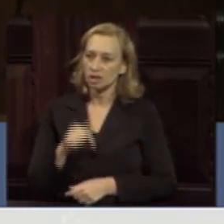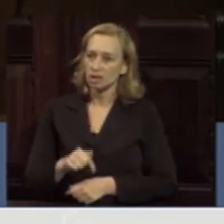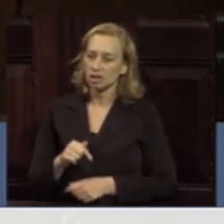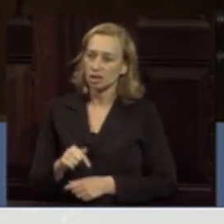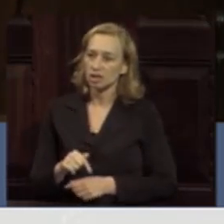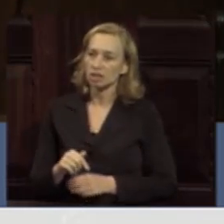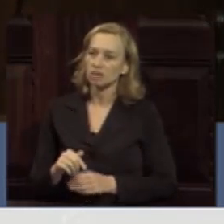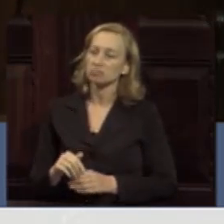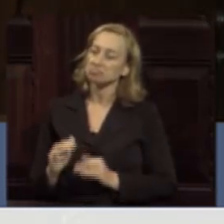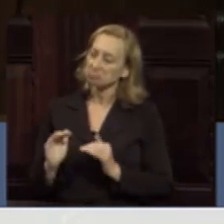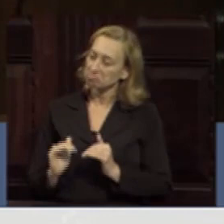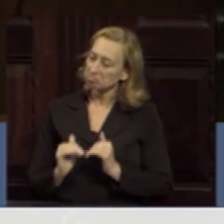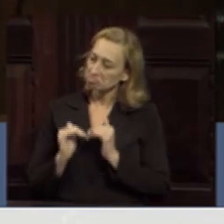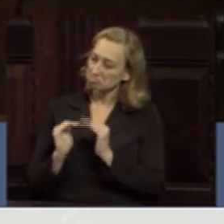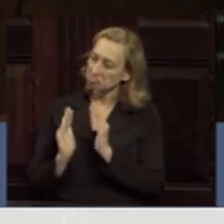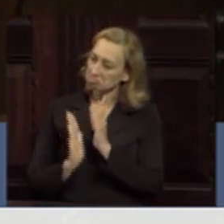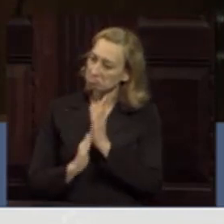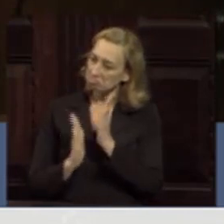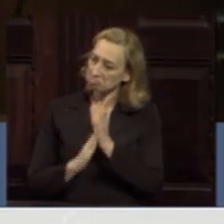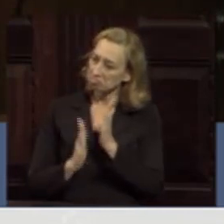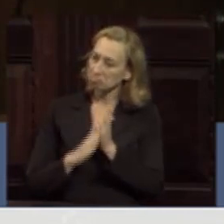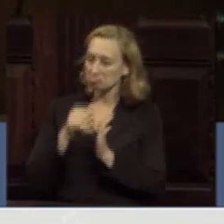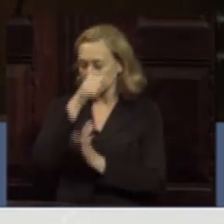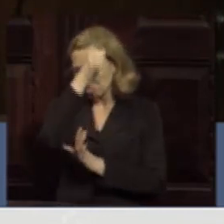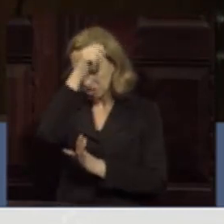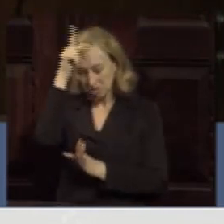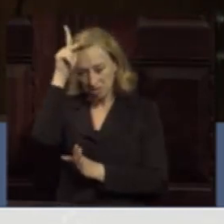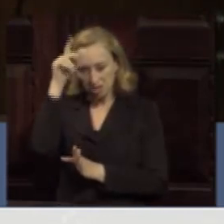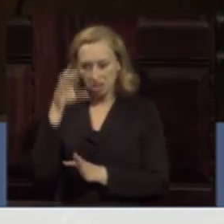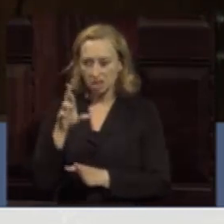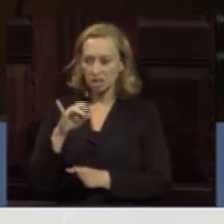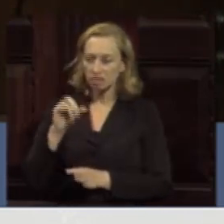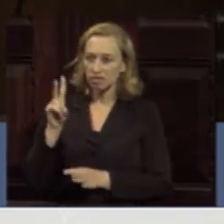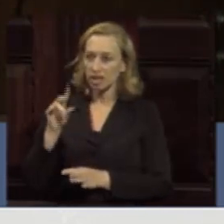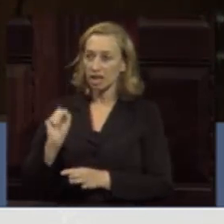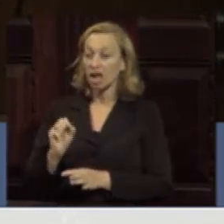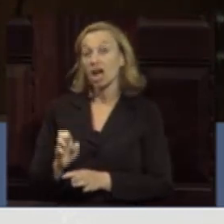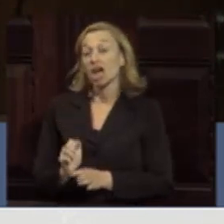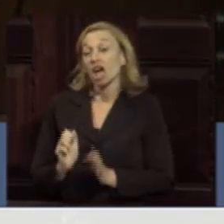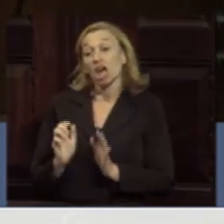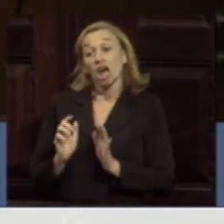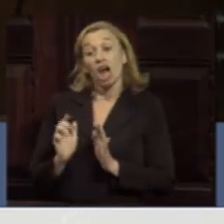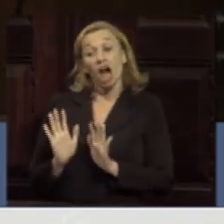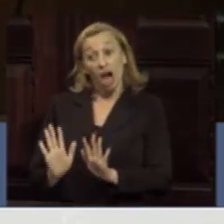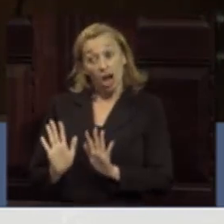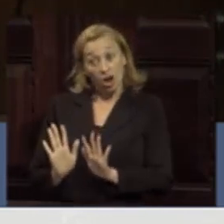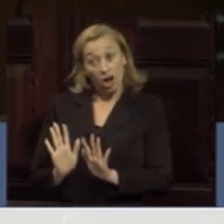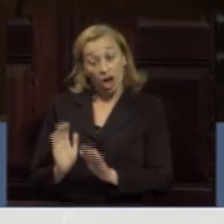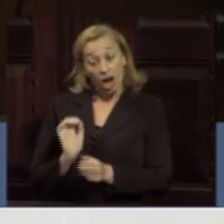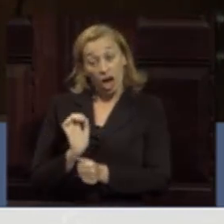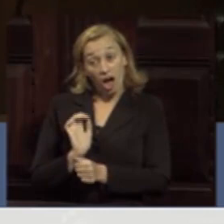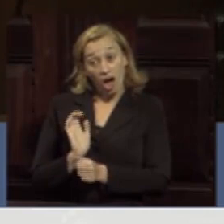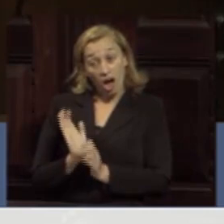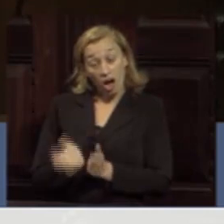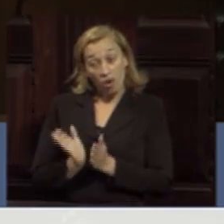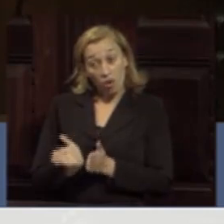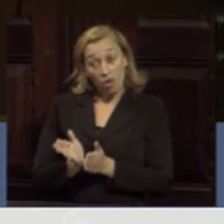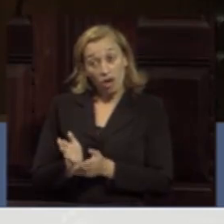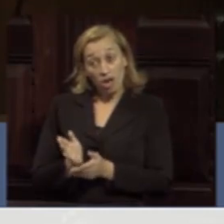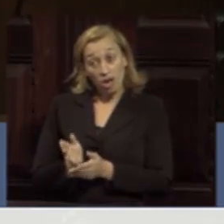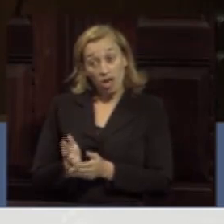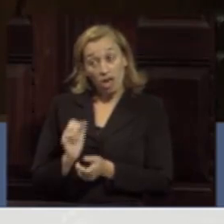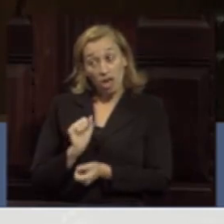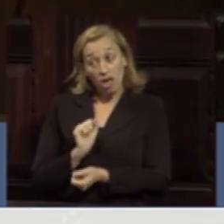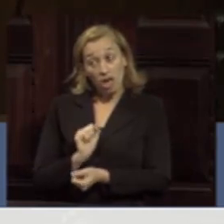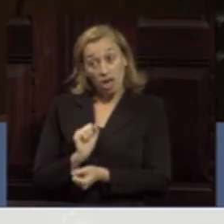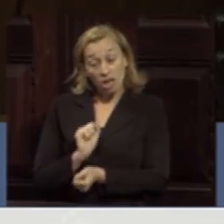a participação do prefeito Crivella. Espero que não fique só na promessa, porque isso é um problema sério do prefeito